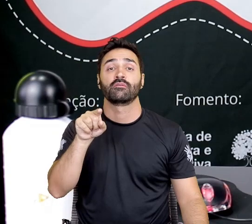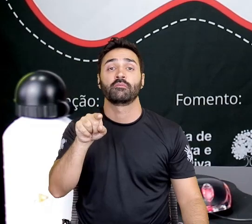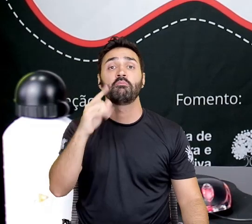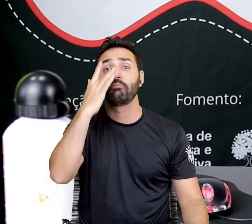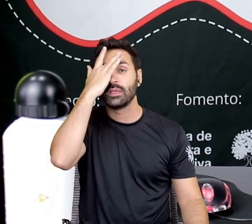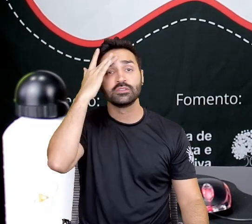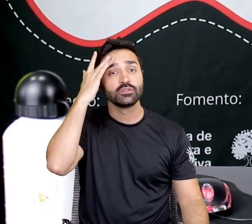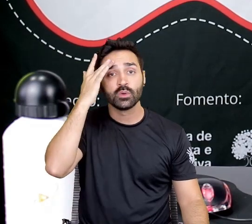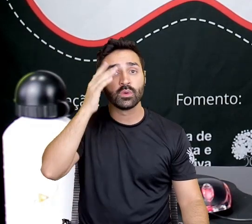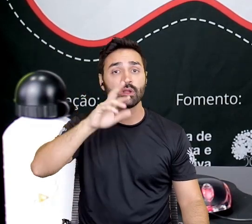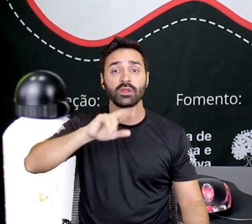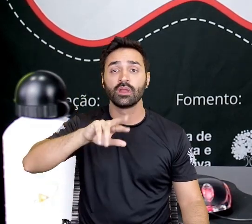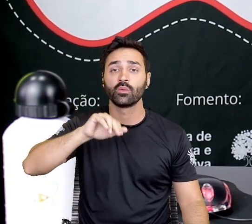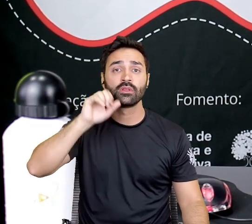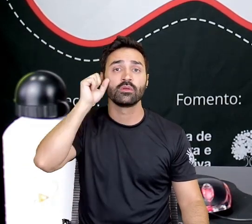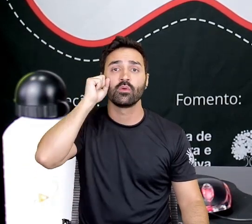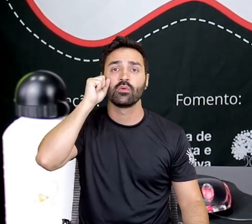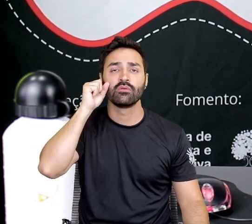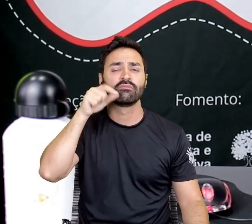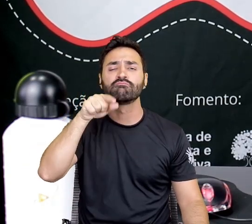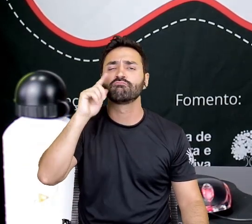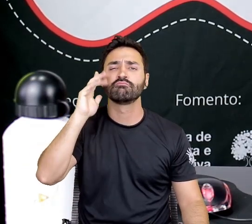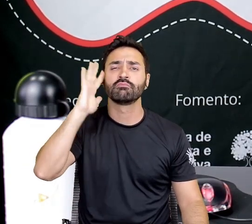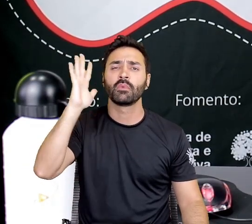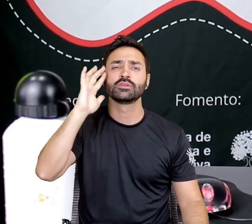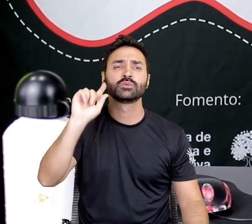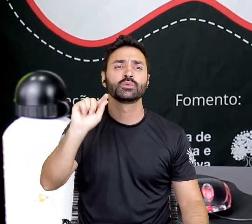ouve, o que vem na sua mente?